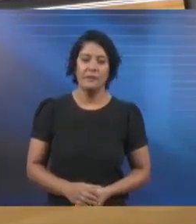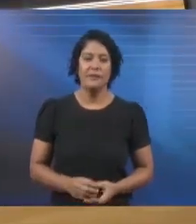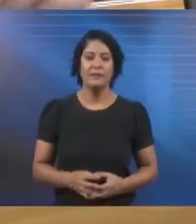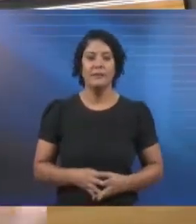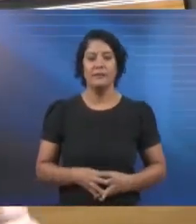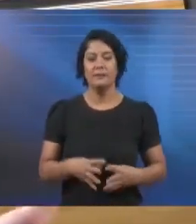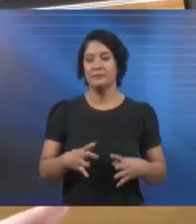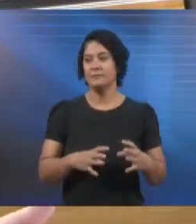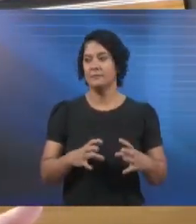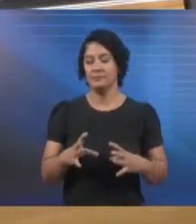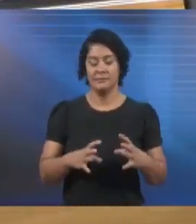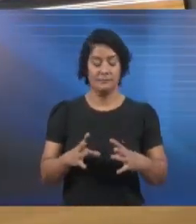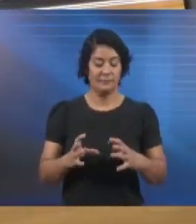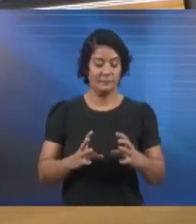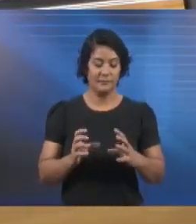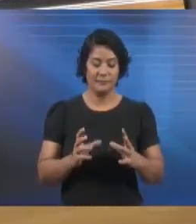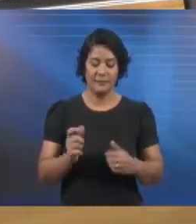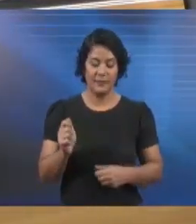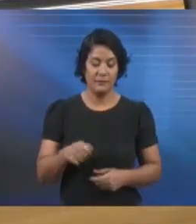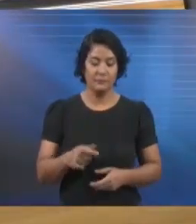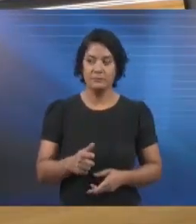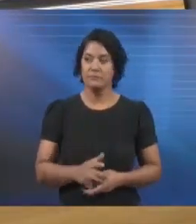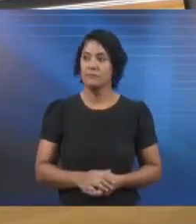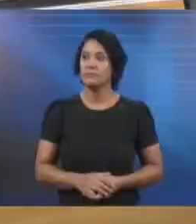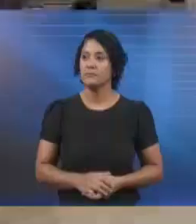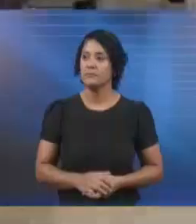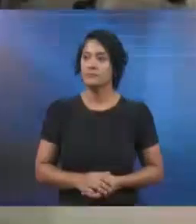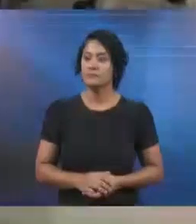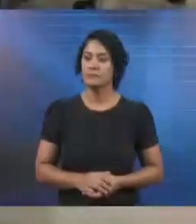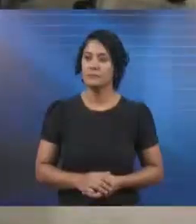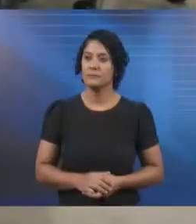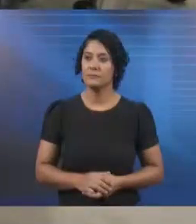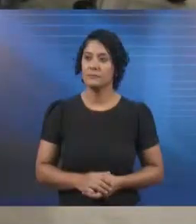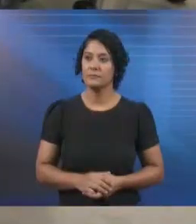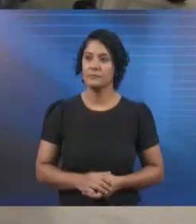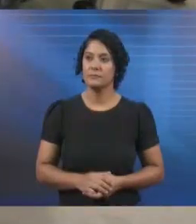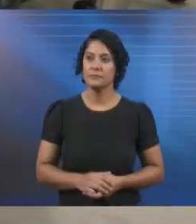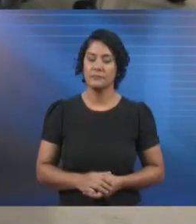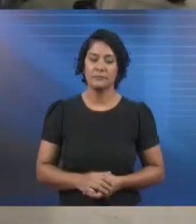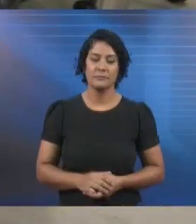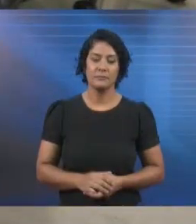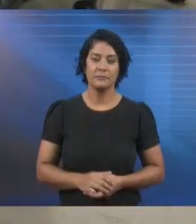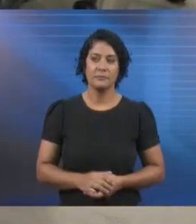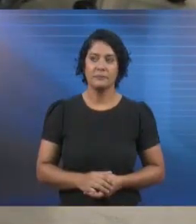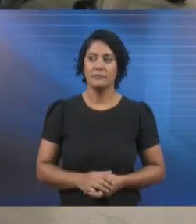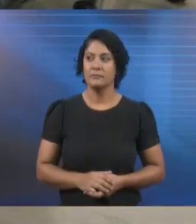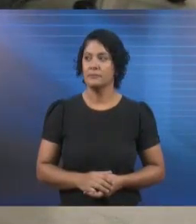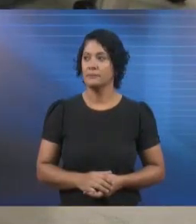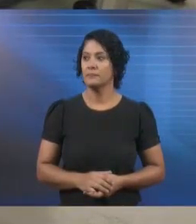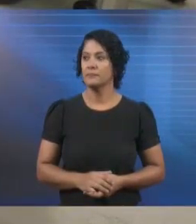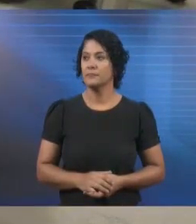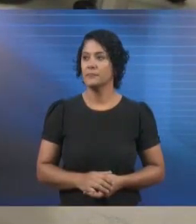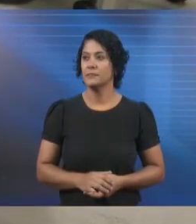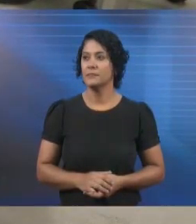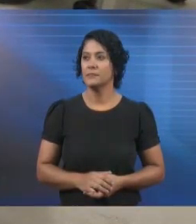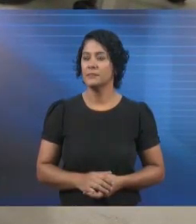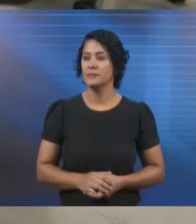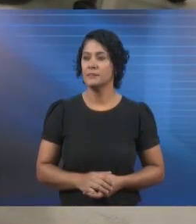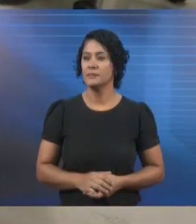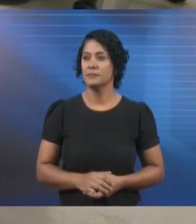deputada a palavra tá dada pela eu eu quero mais um minuto viu ol já perdi 30 segundos de tempo a deputada vai ter direito de